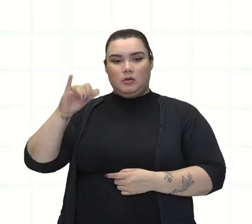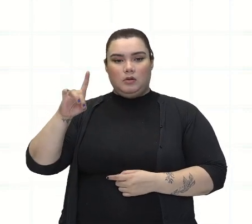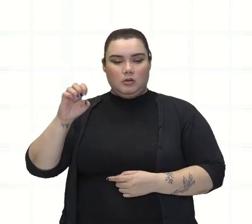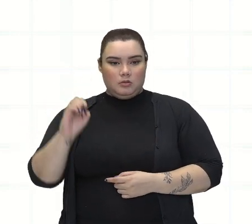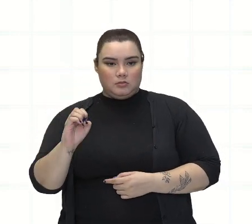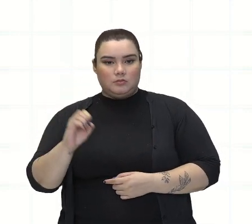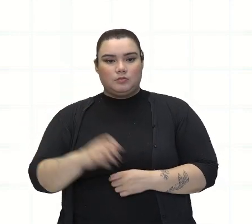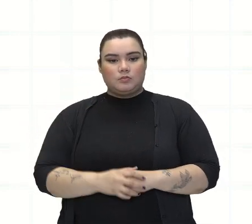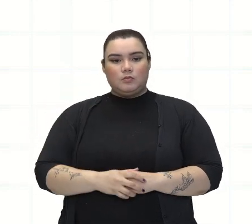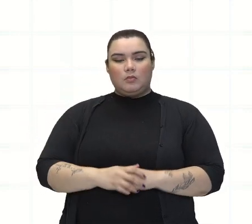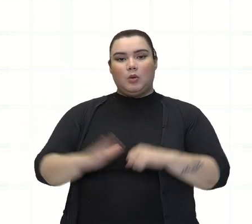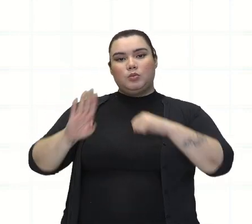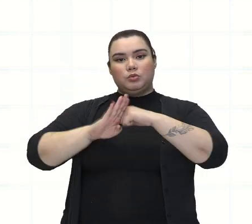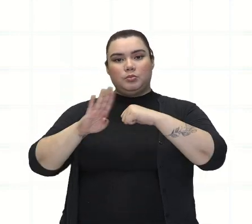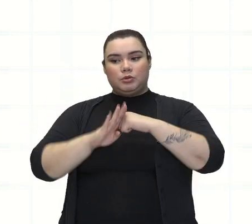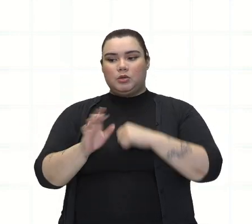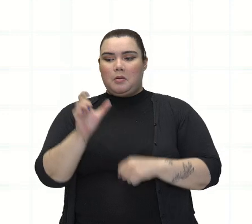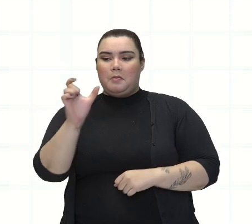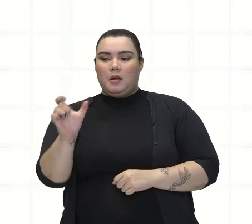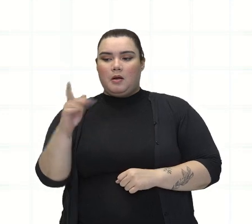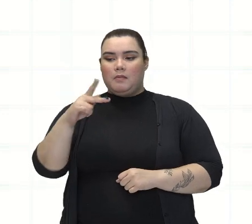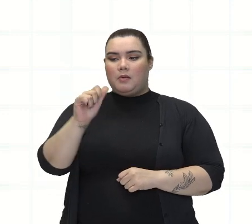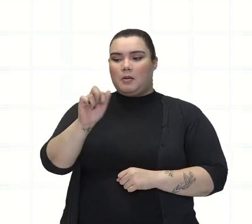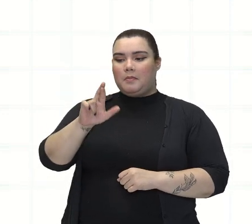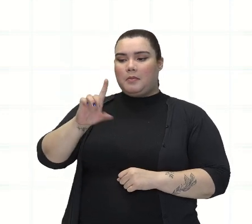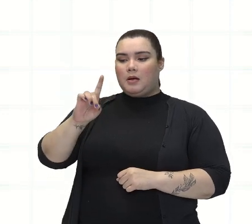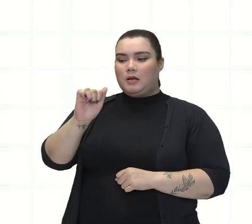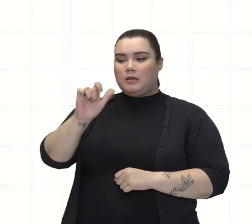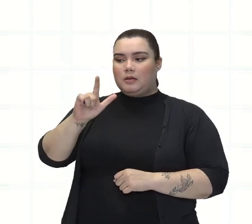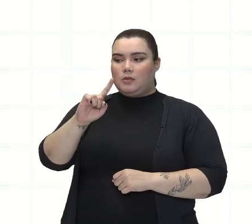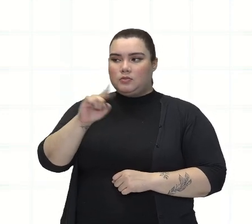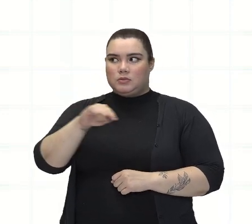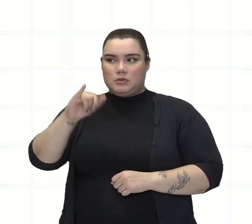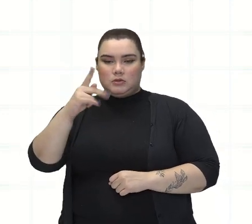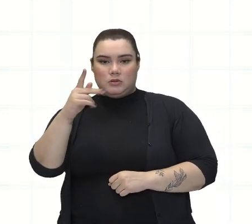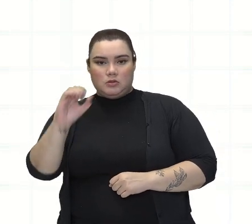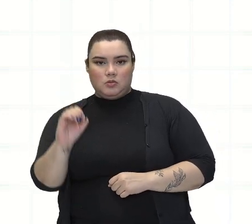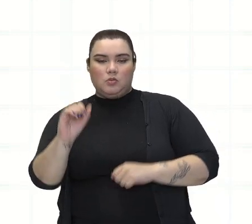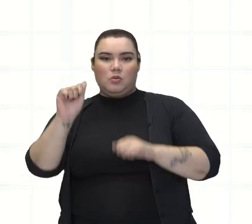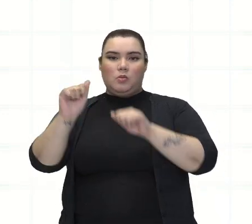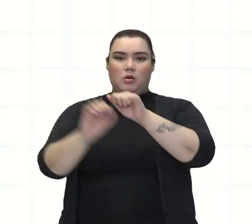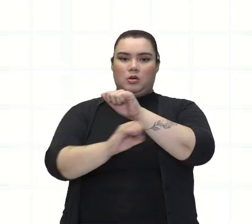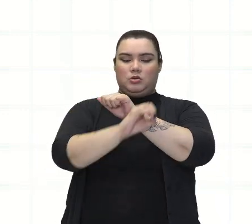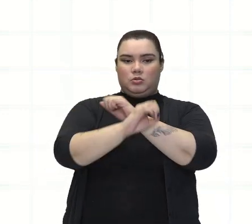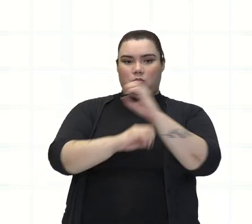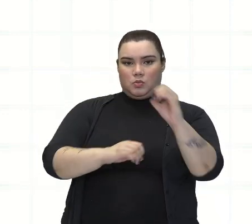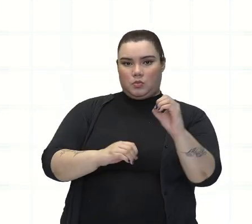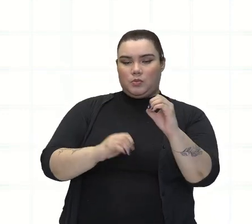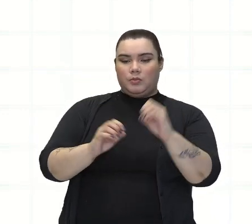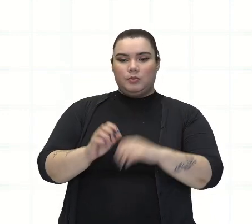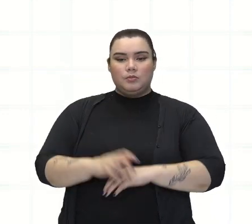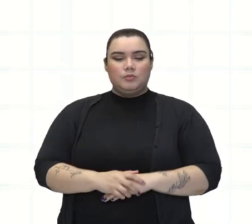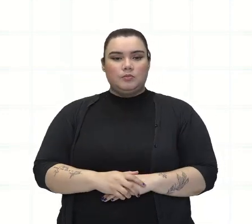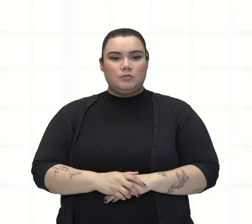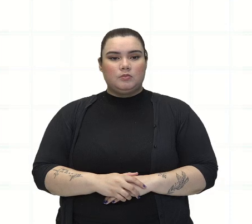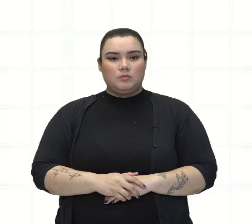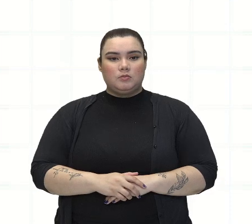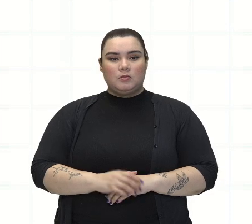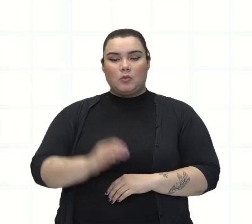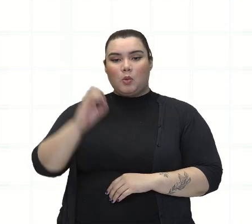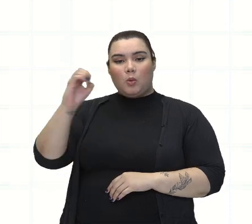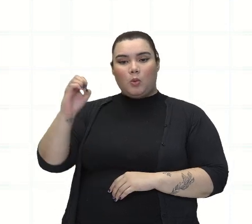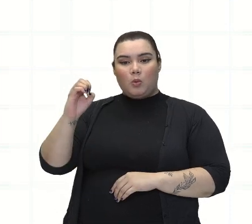o substantivo, e o artigo acompanhando. prossigamos. O